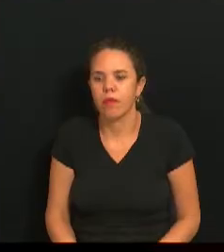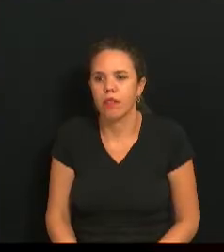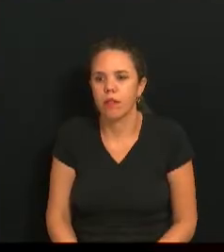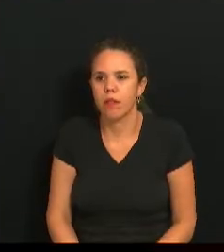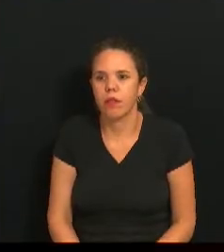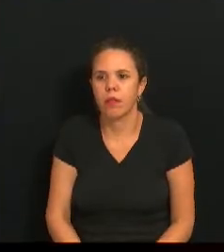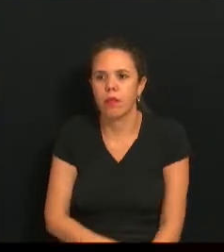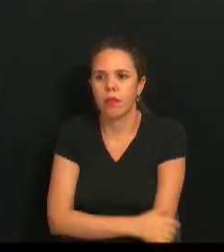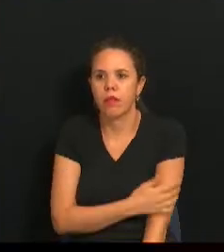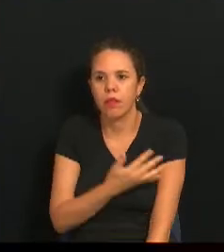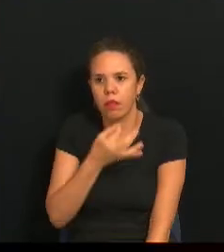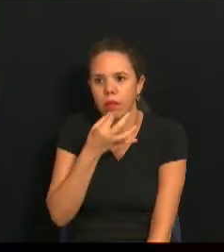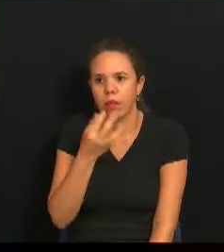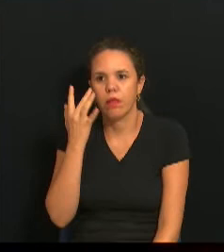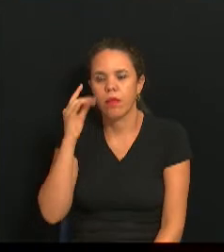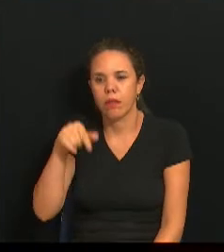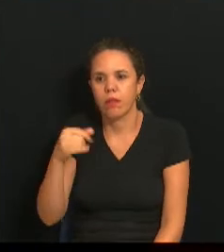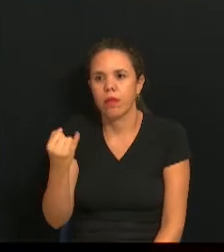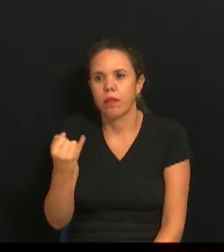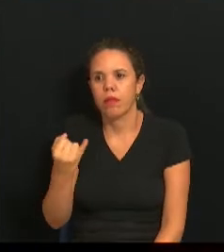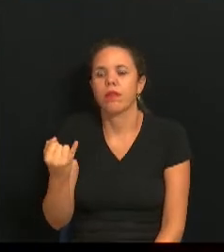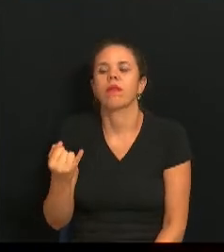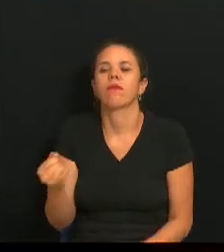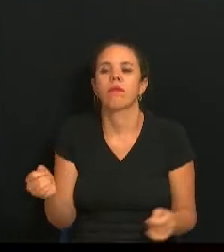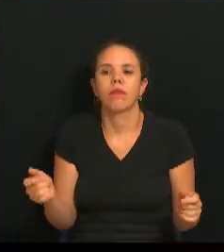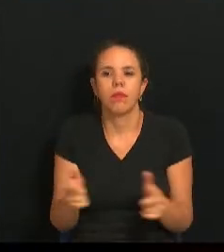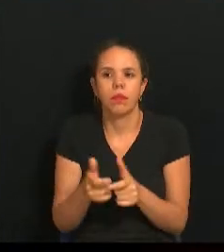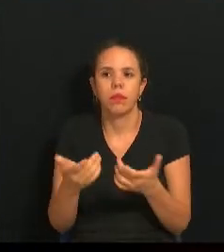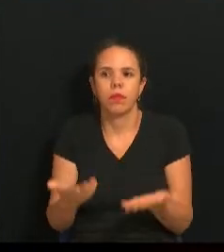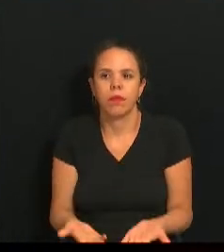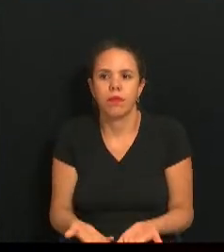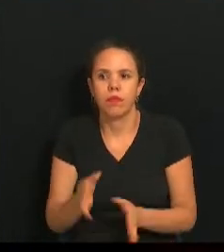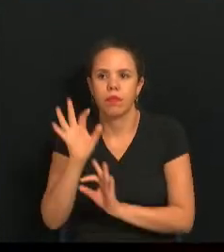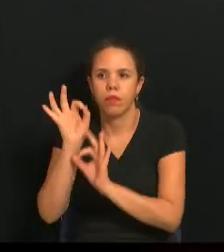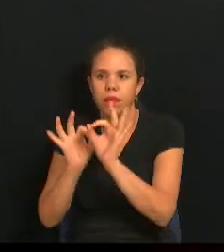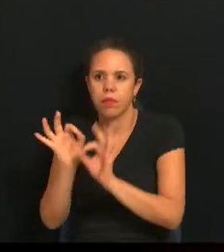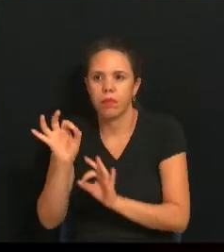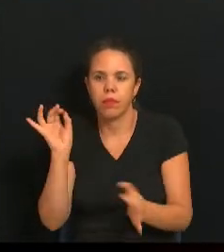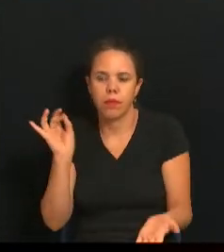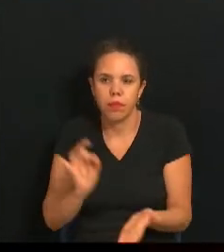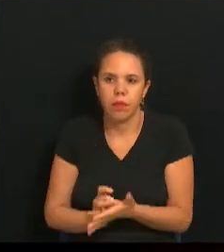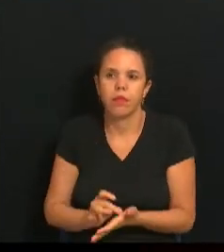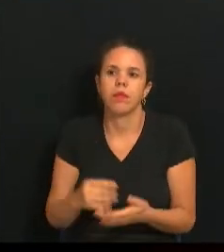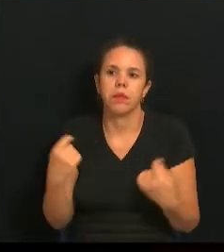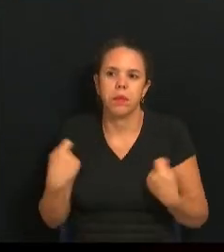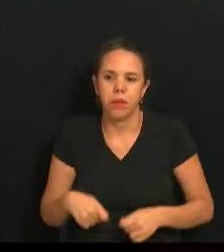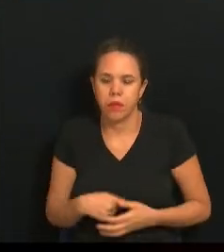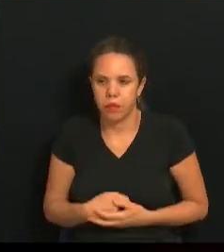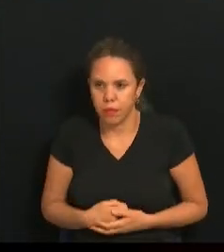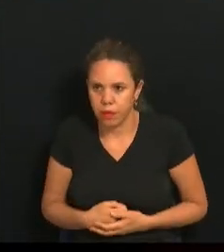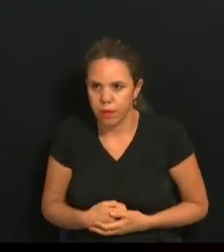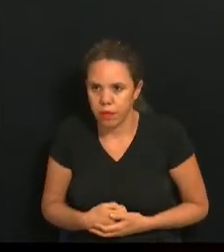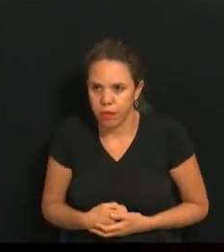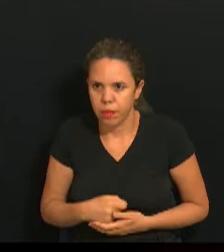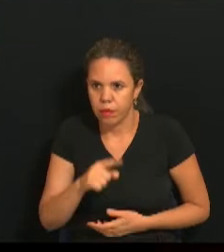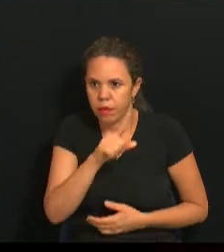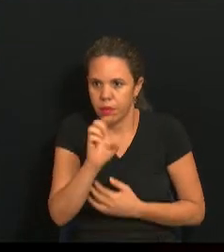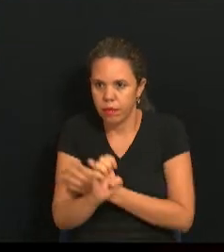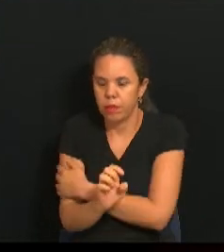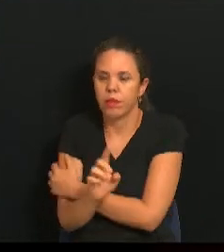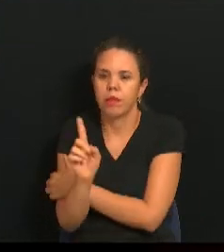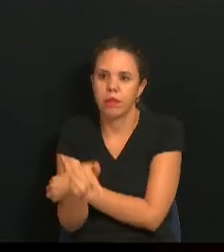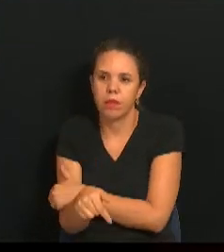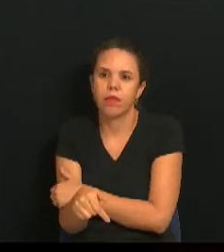vejo muito importante essa redução como um ajuste real e necessário. A faixa ZAI, sem dúvida, é